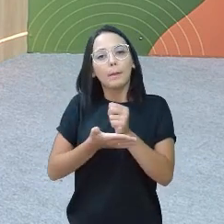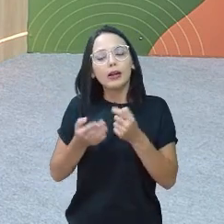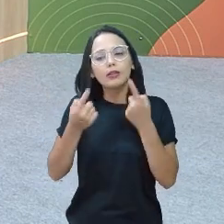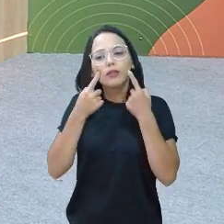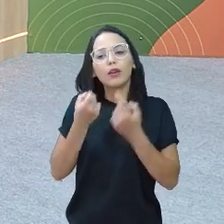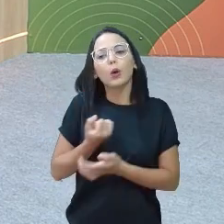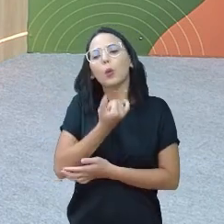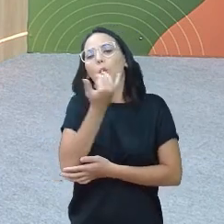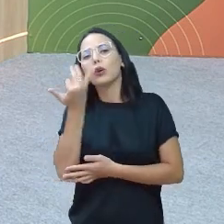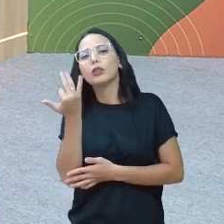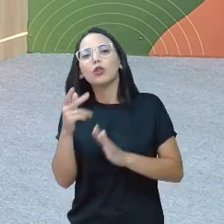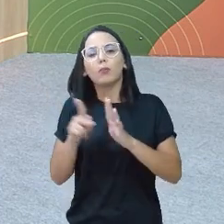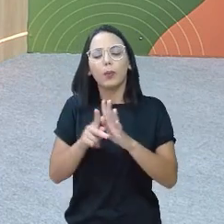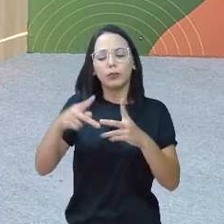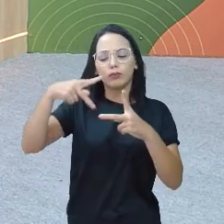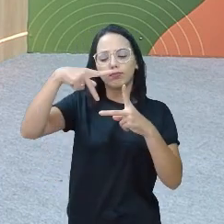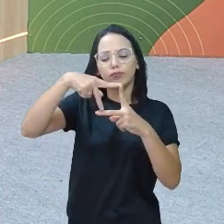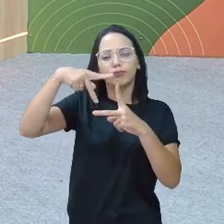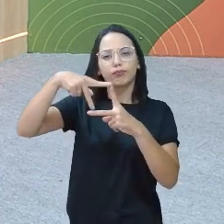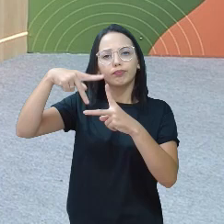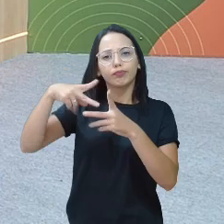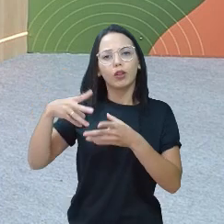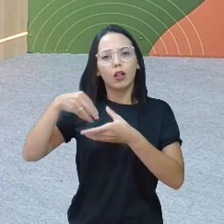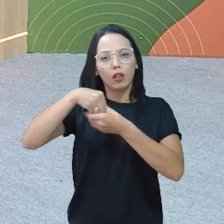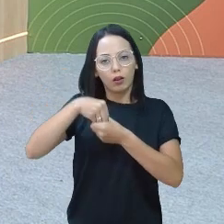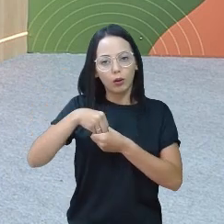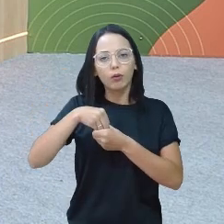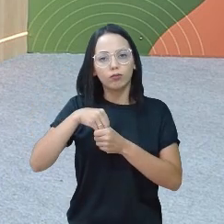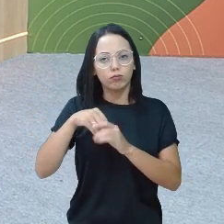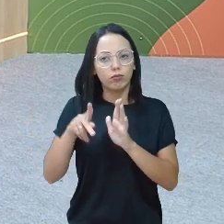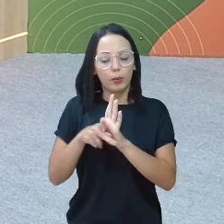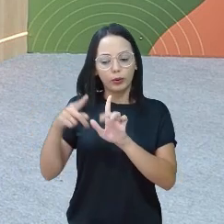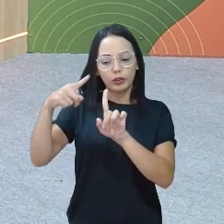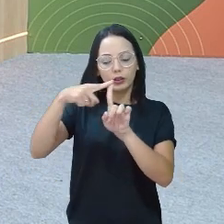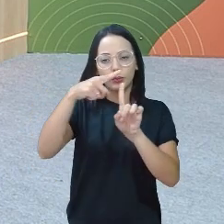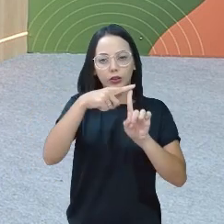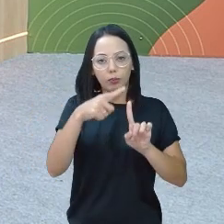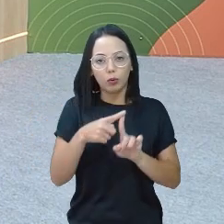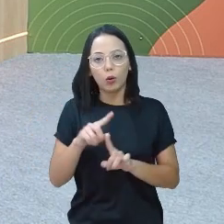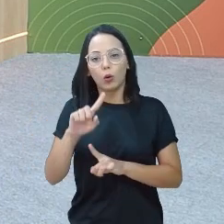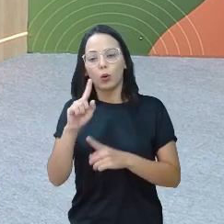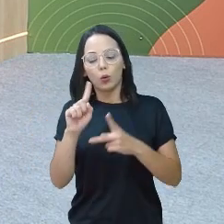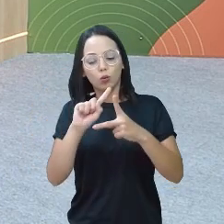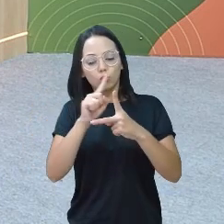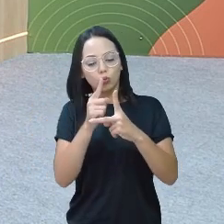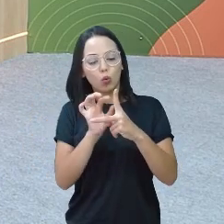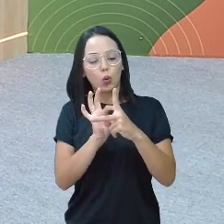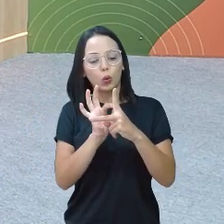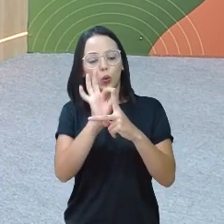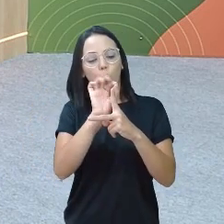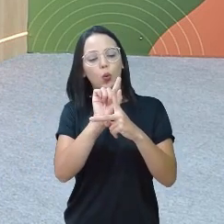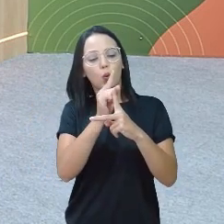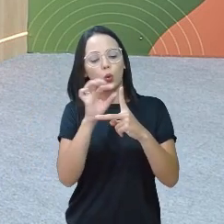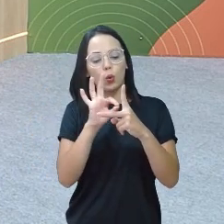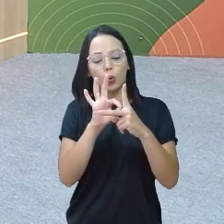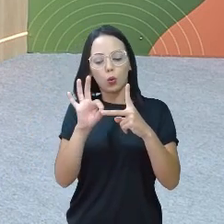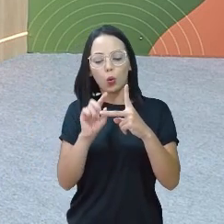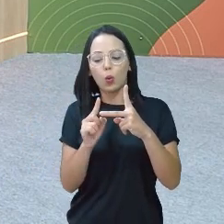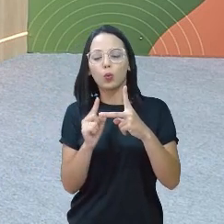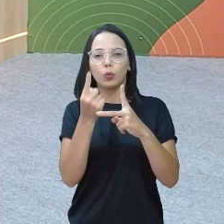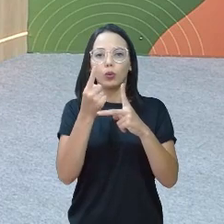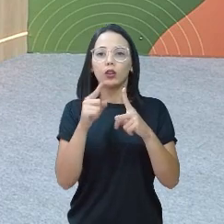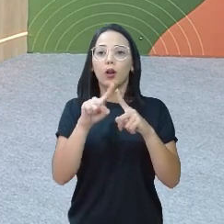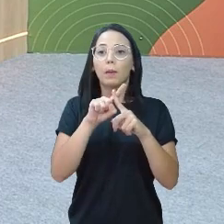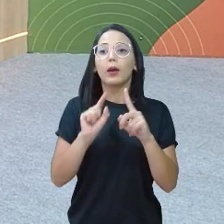quantos quadradinhos vão caber aí dentro desse tipo, né? 1 metro por 1 metro, e aqui eu tenho 6